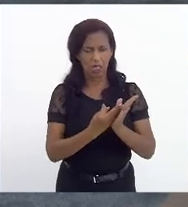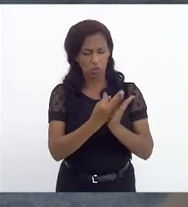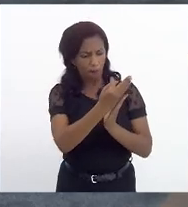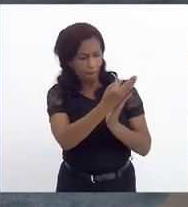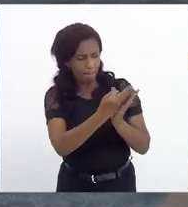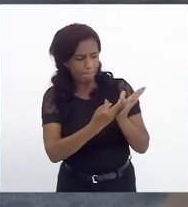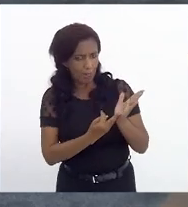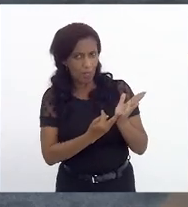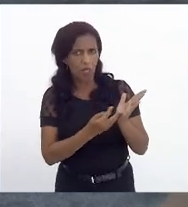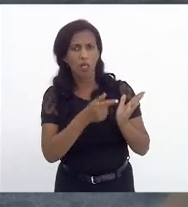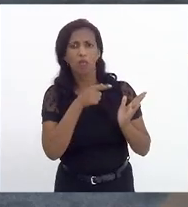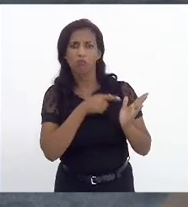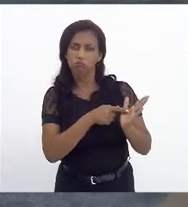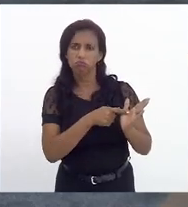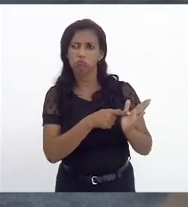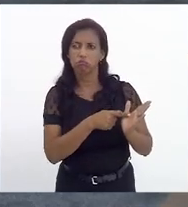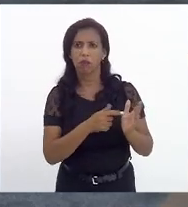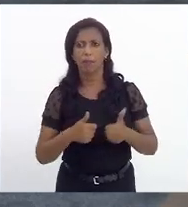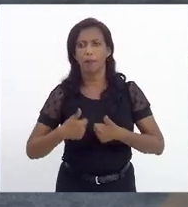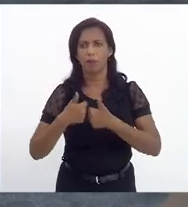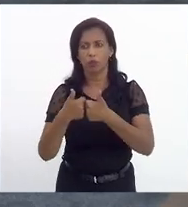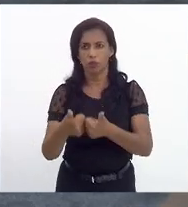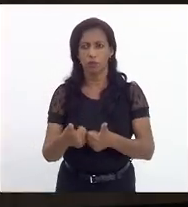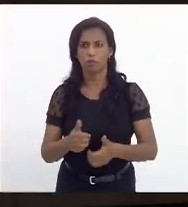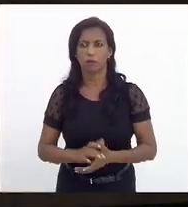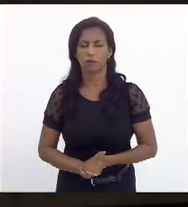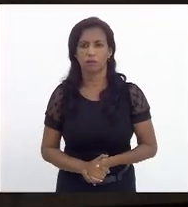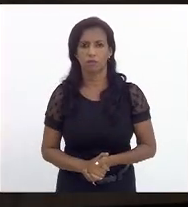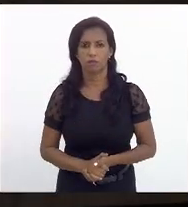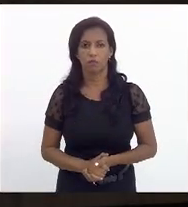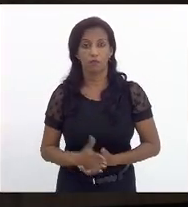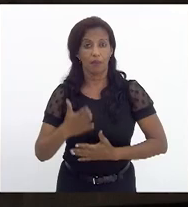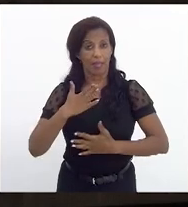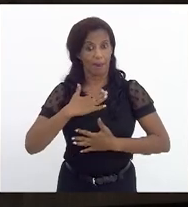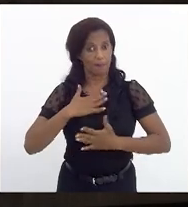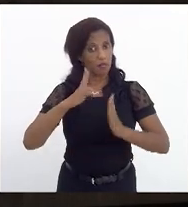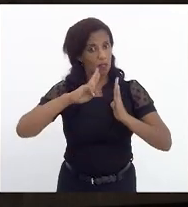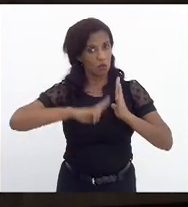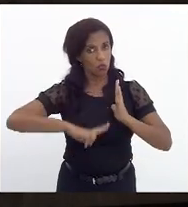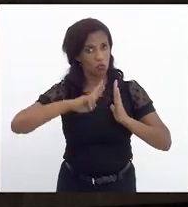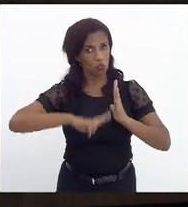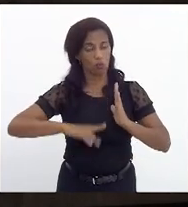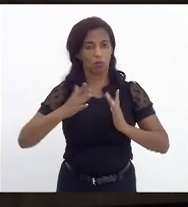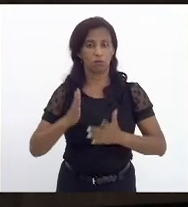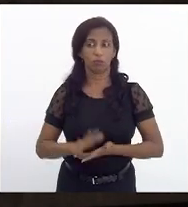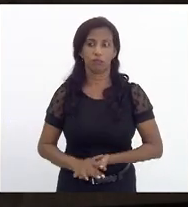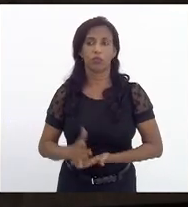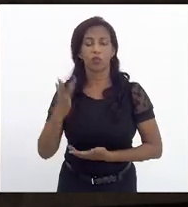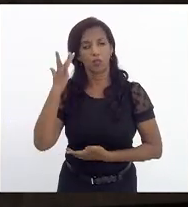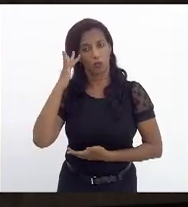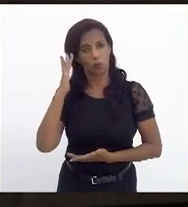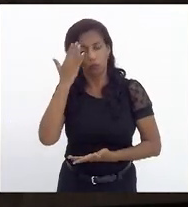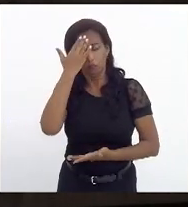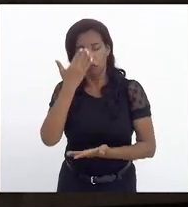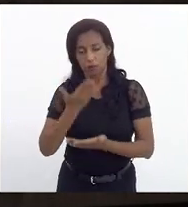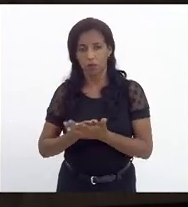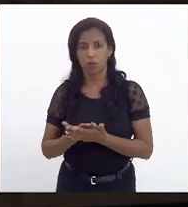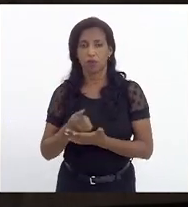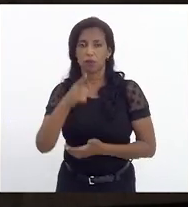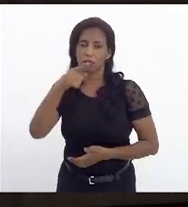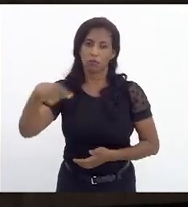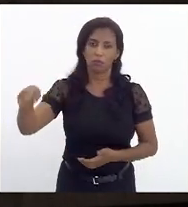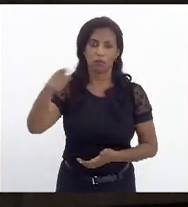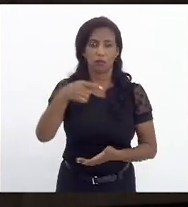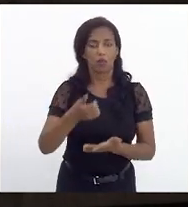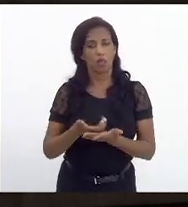é muito positivo. Então, mas essa é a minha leitura, e acho que, creio que, à luz do que